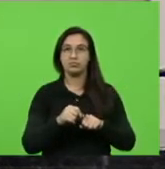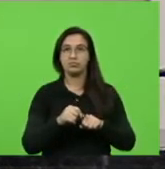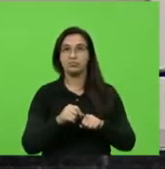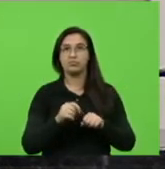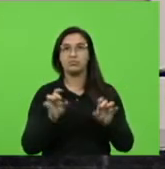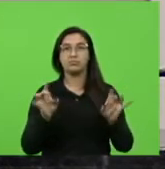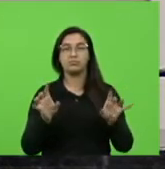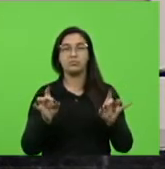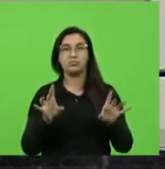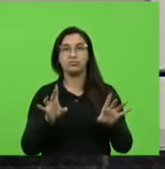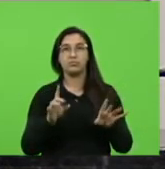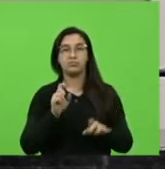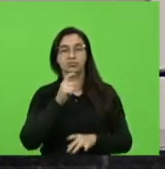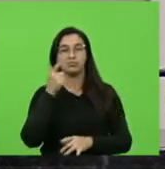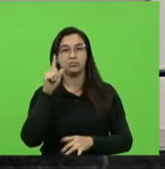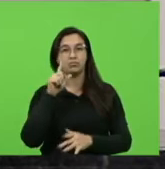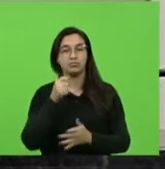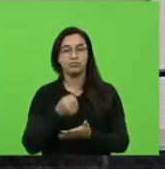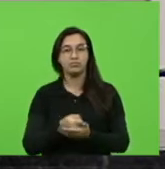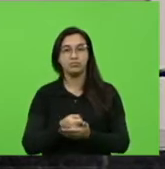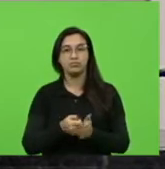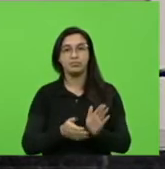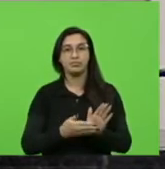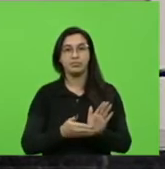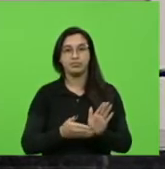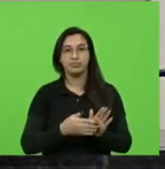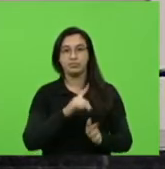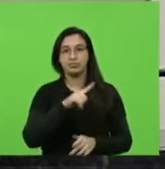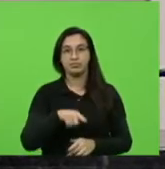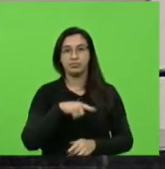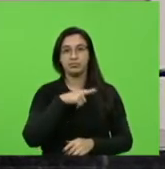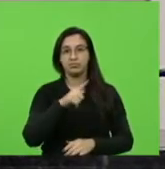providências. Proposta de sustação de ato